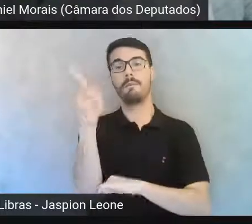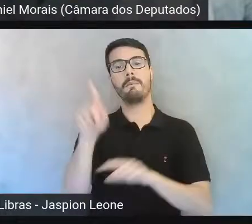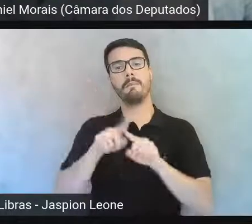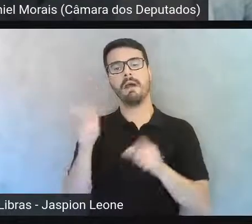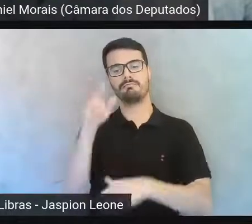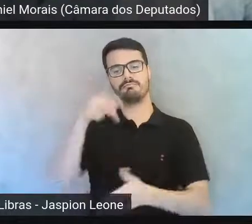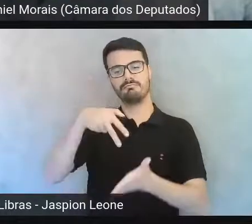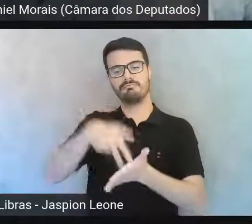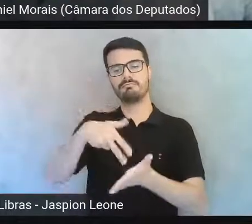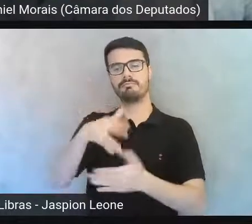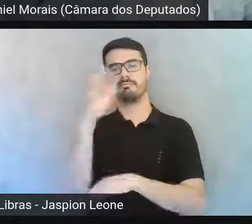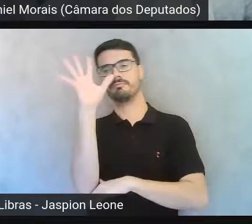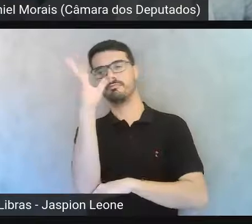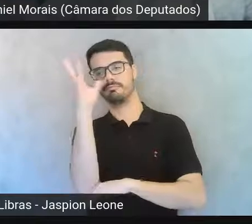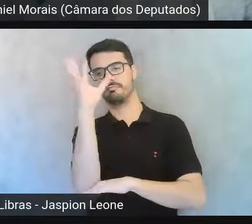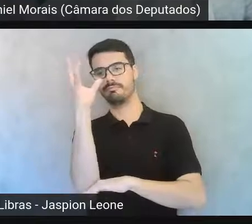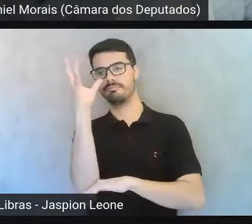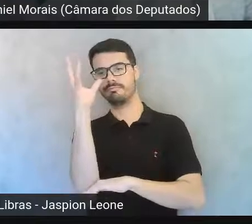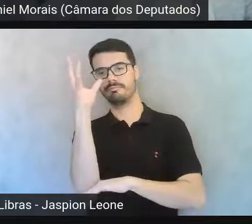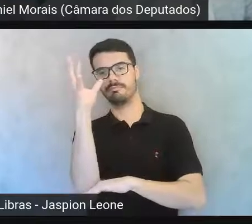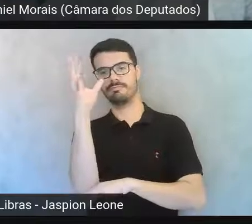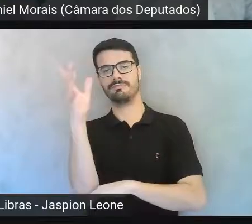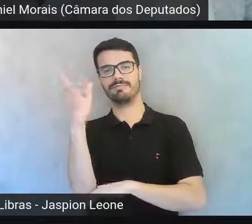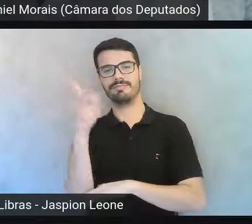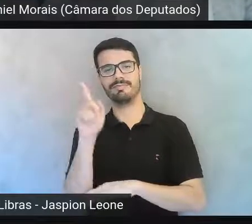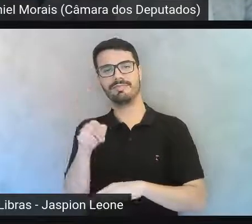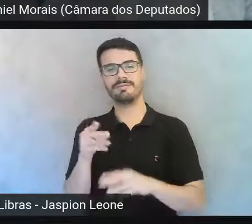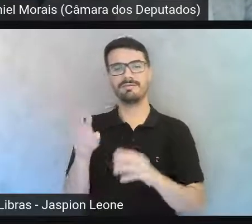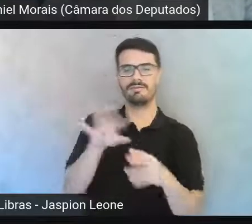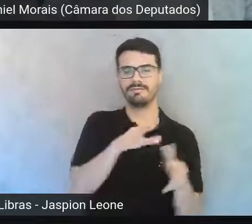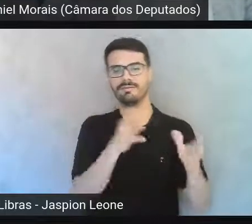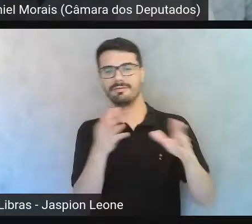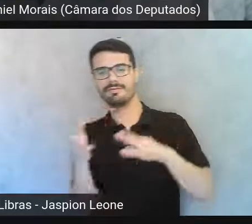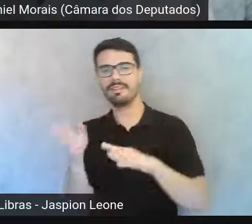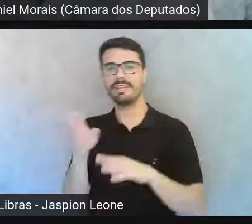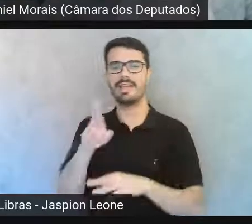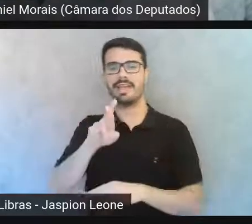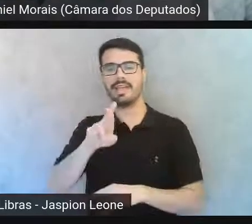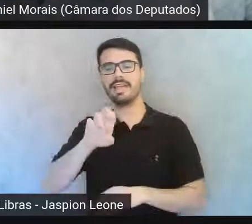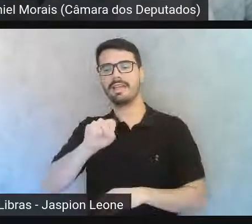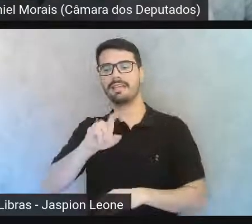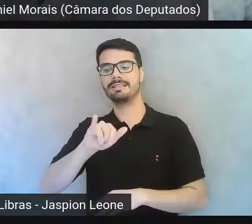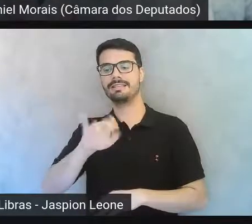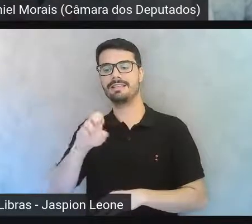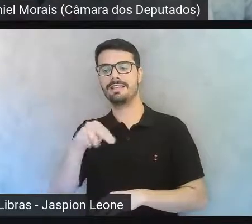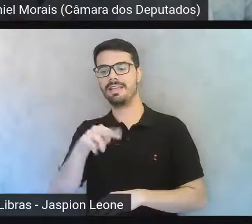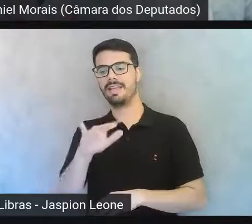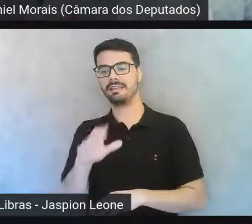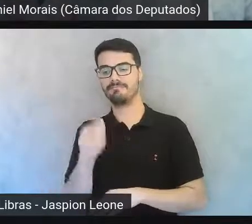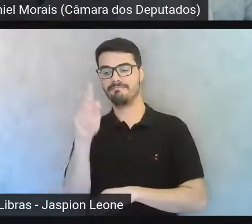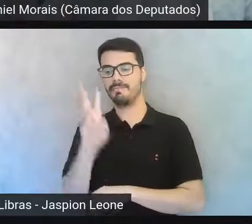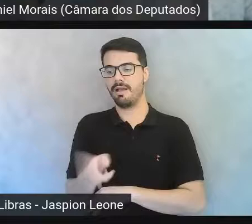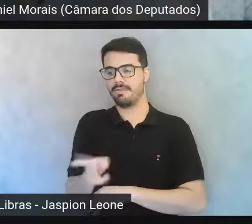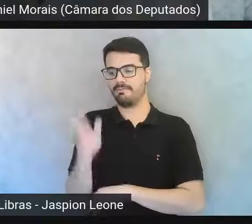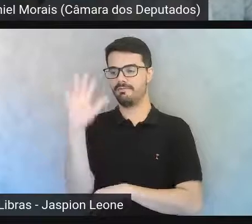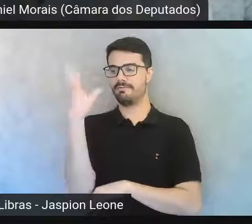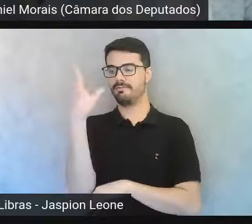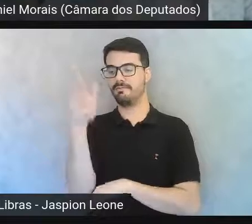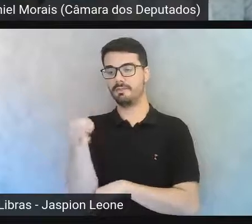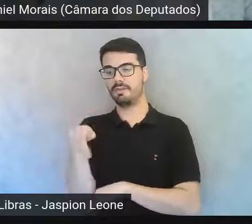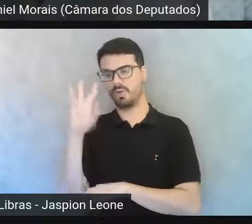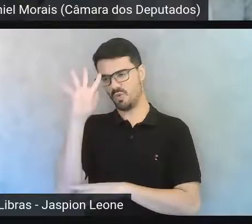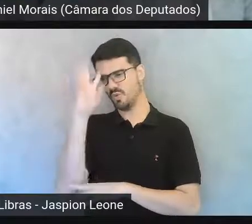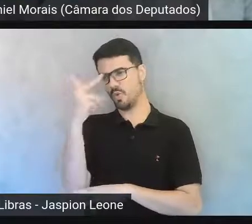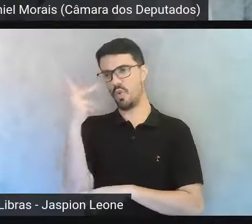o momento diferente, né? Na crise, crie. Então, assim, as soluções padronizadas que nós